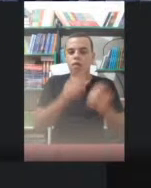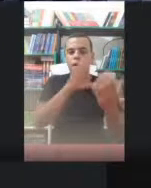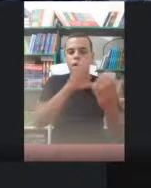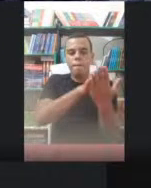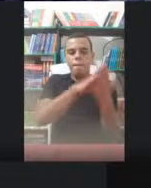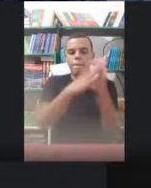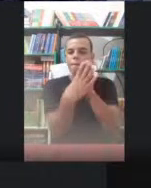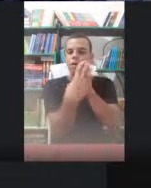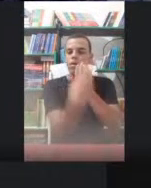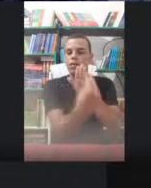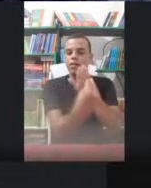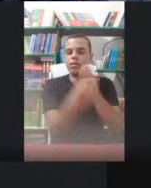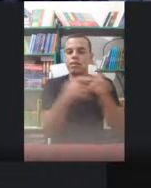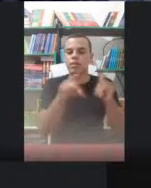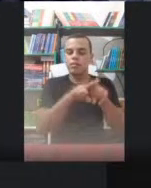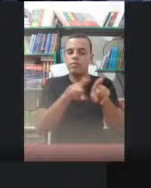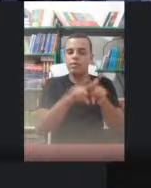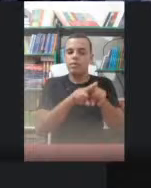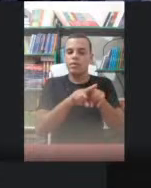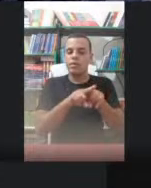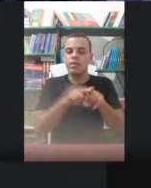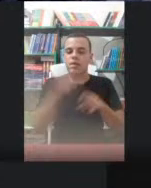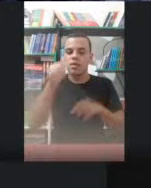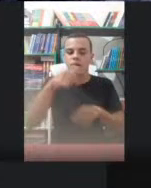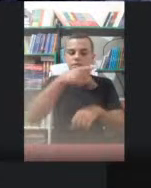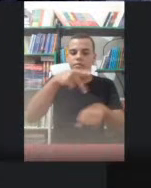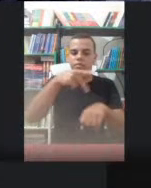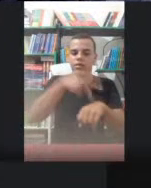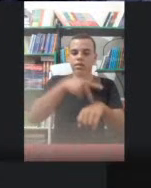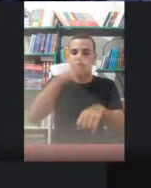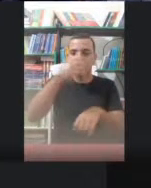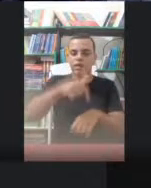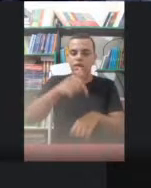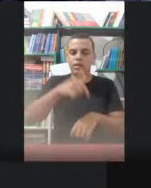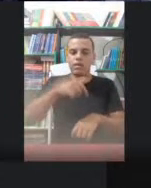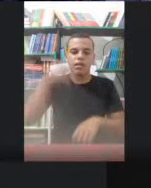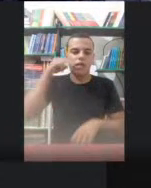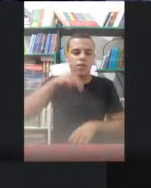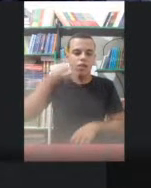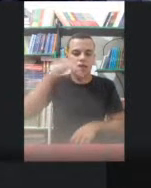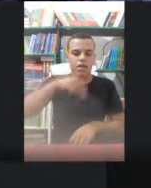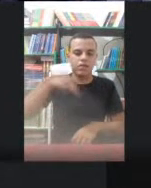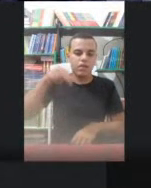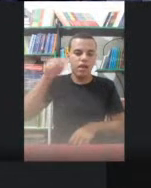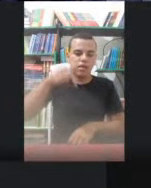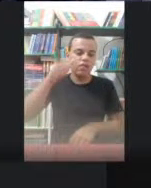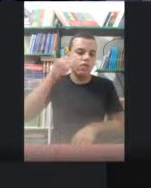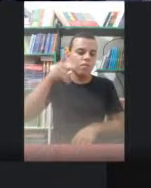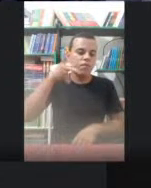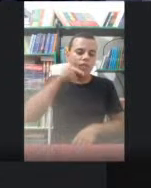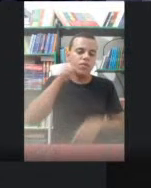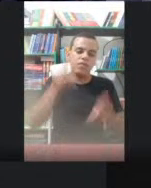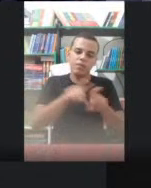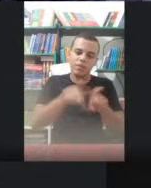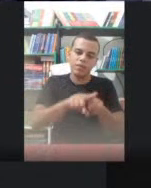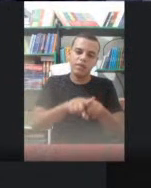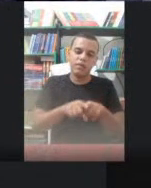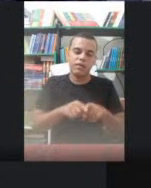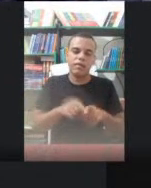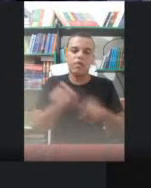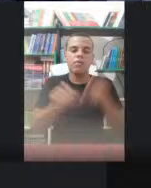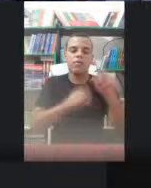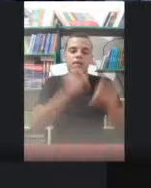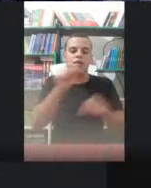bem instituído no nosso país, principalmente aqui na região Nordeste, aqui em João Pessoa também, né? Que é essa questão de que os homens,